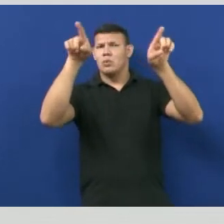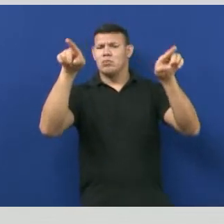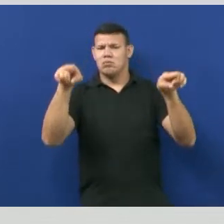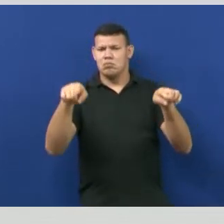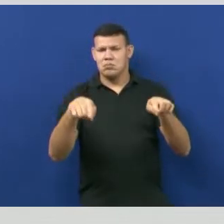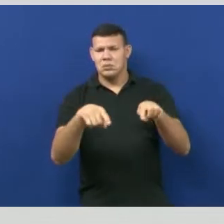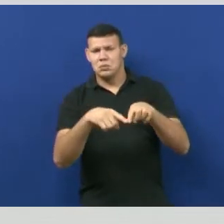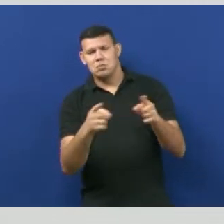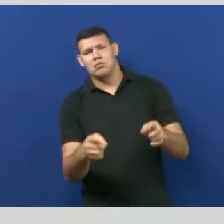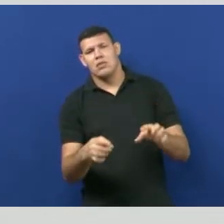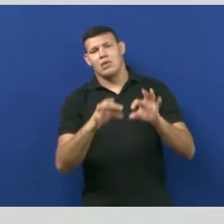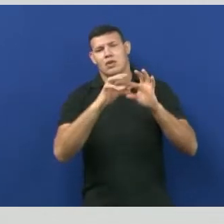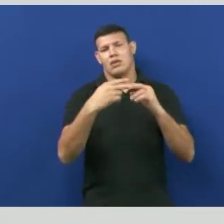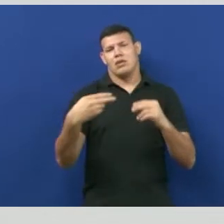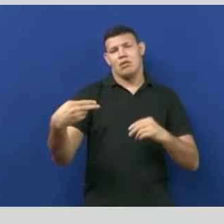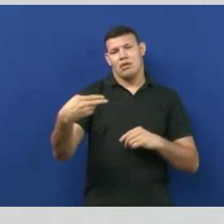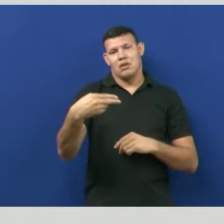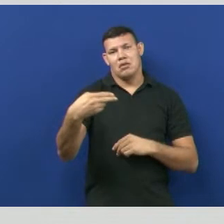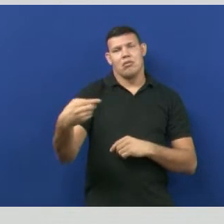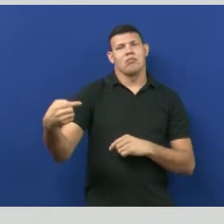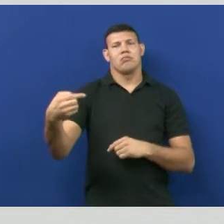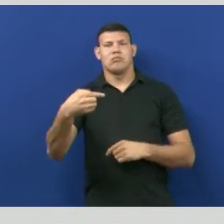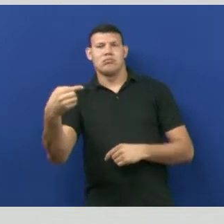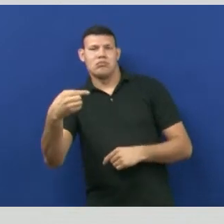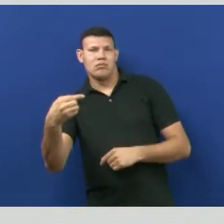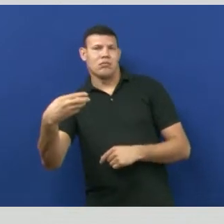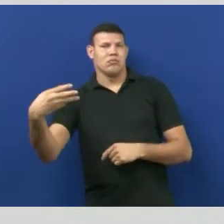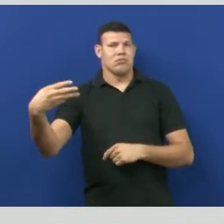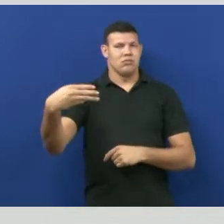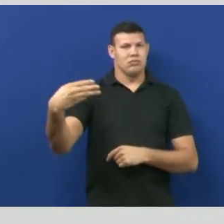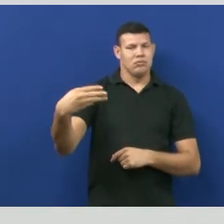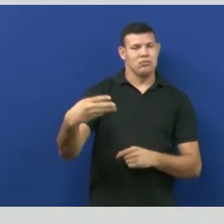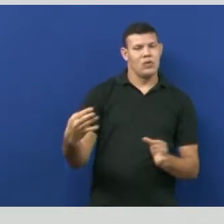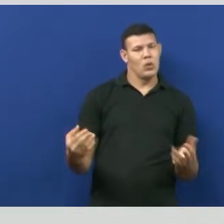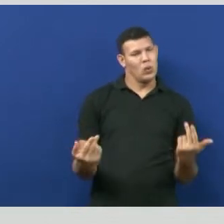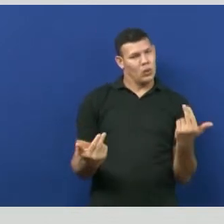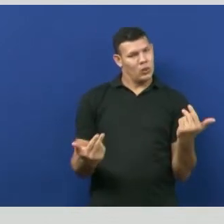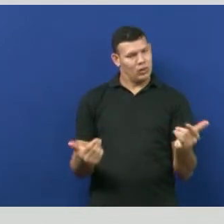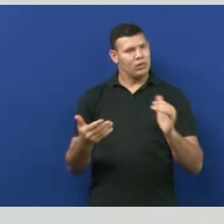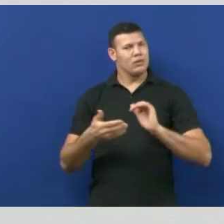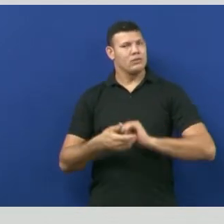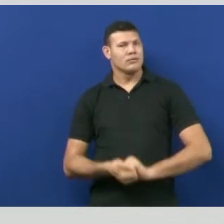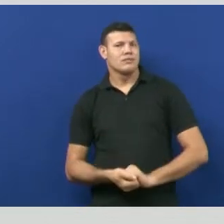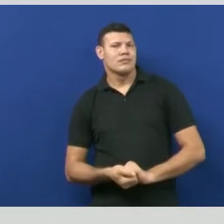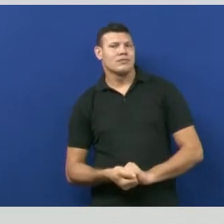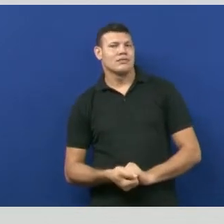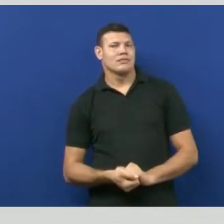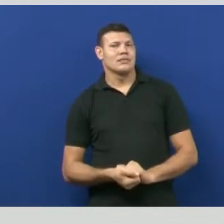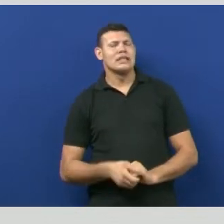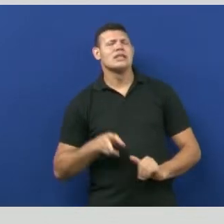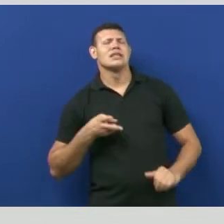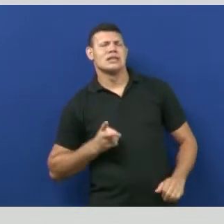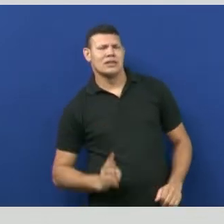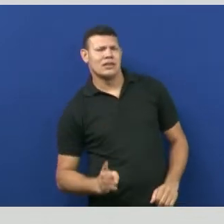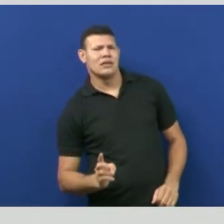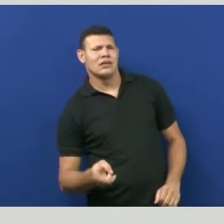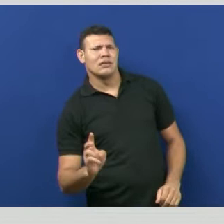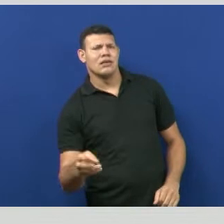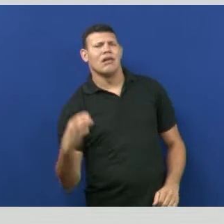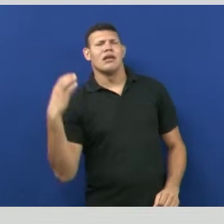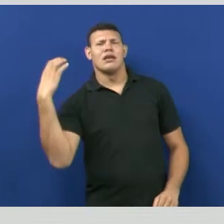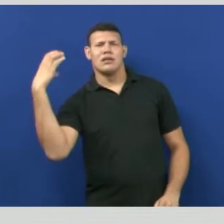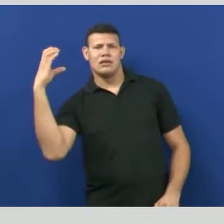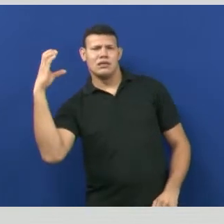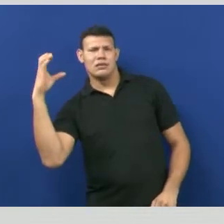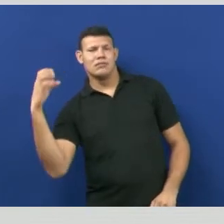e agrupam compostos orgânicos com características semelhantes. todos eles sempre formados por